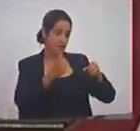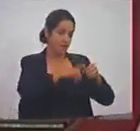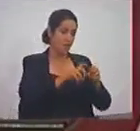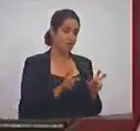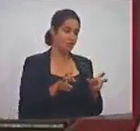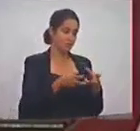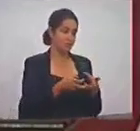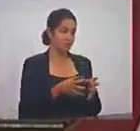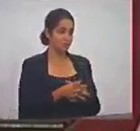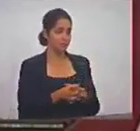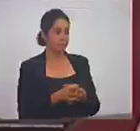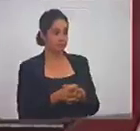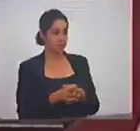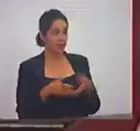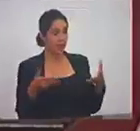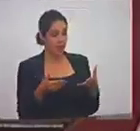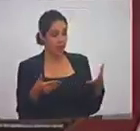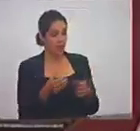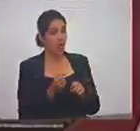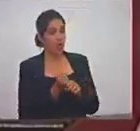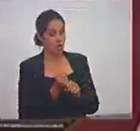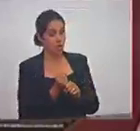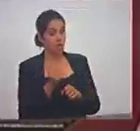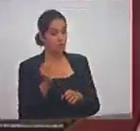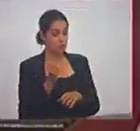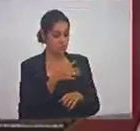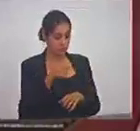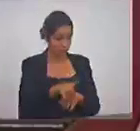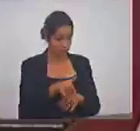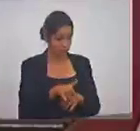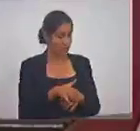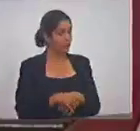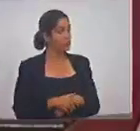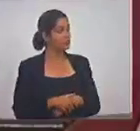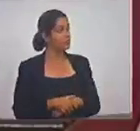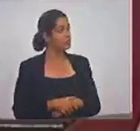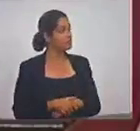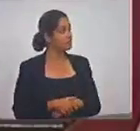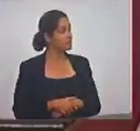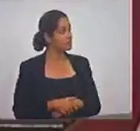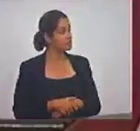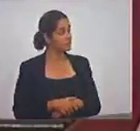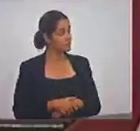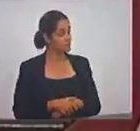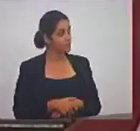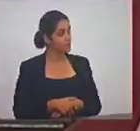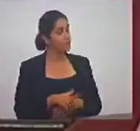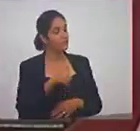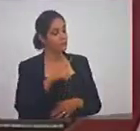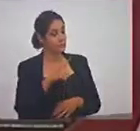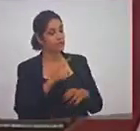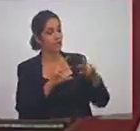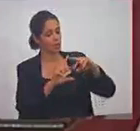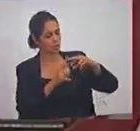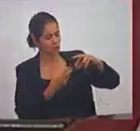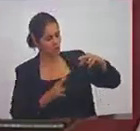E agora, em 2019, tem o DNA, como citou na reportagem do dia 8 de junho, tem um DNA para